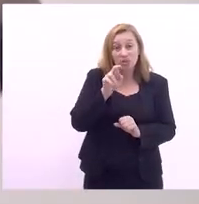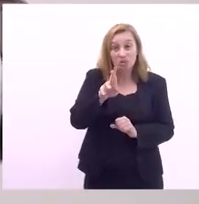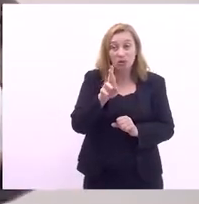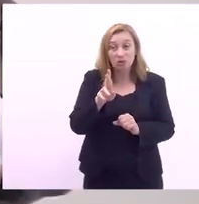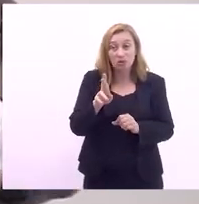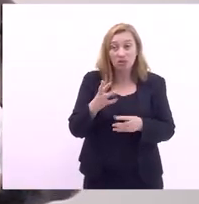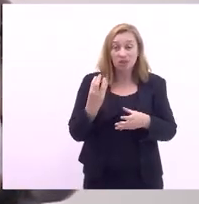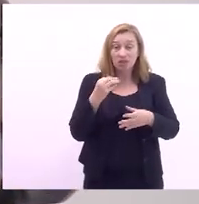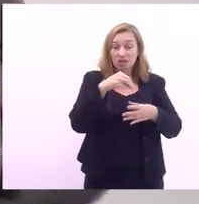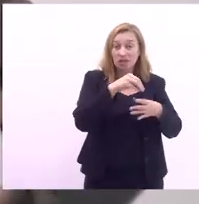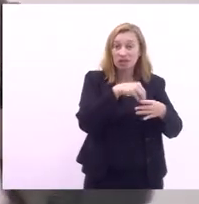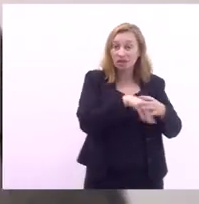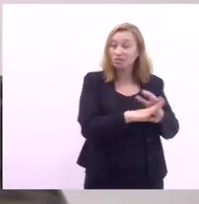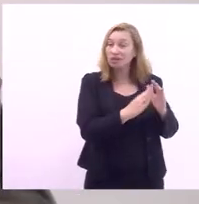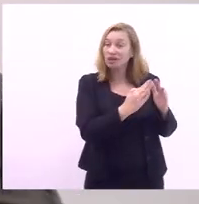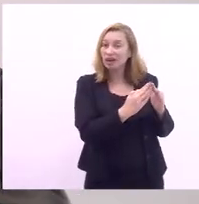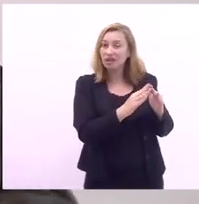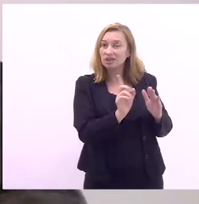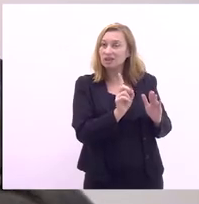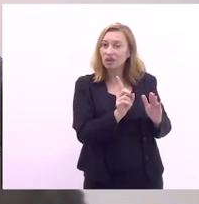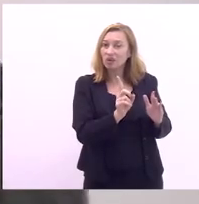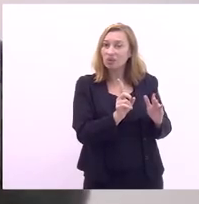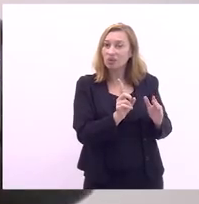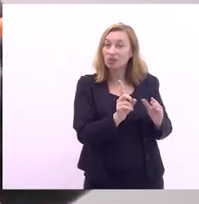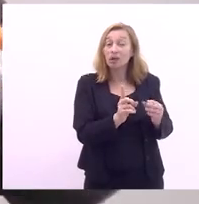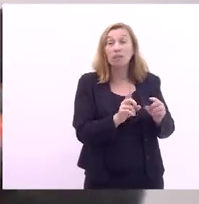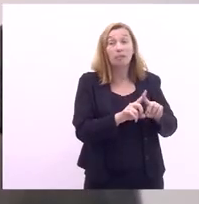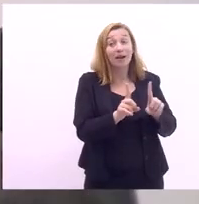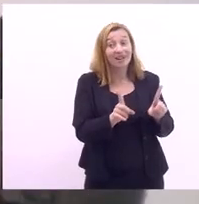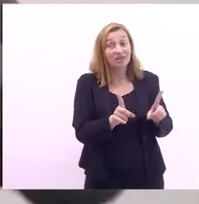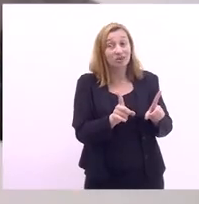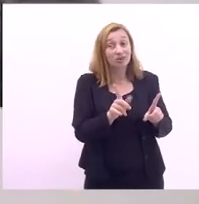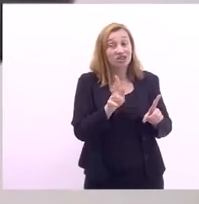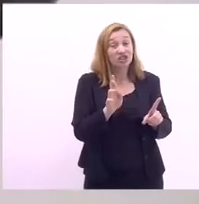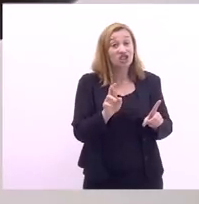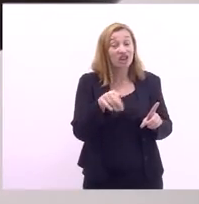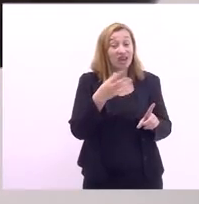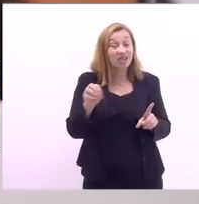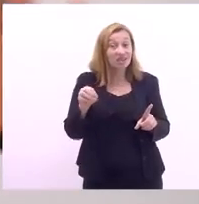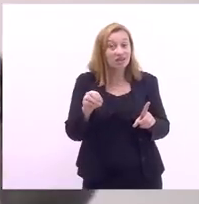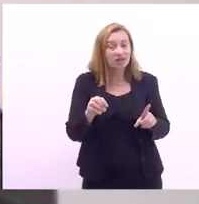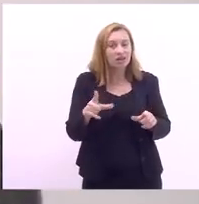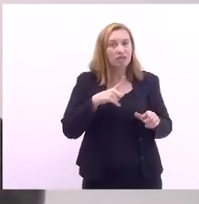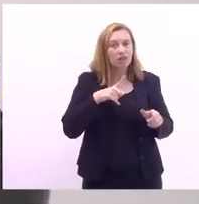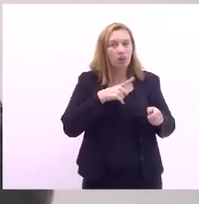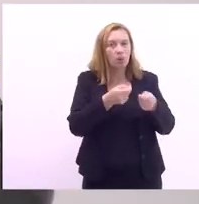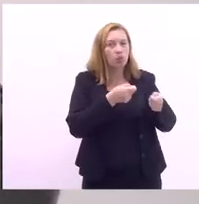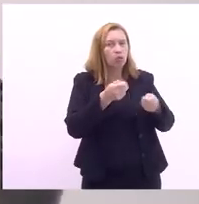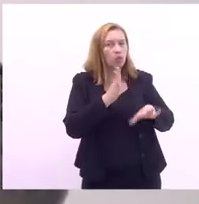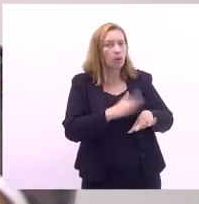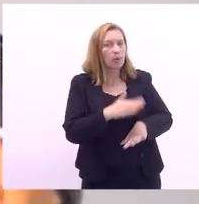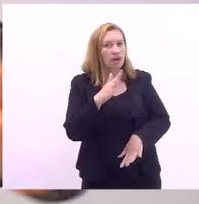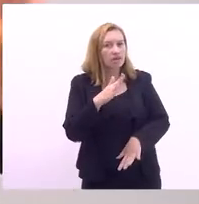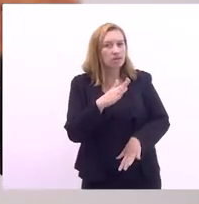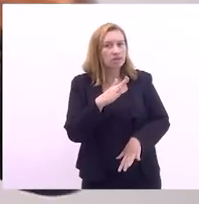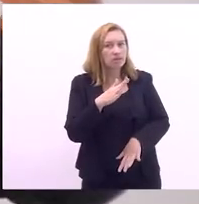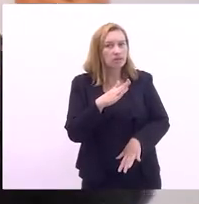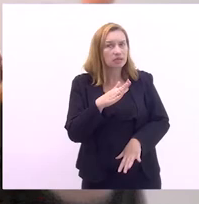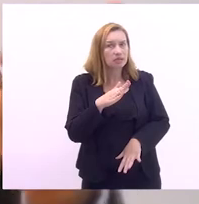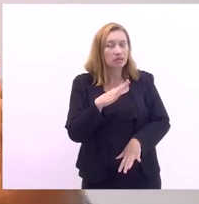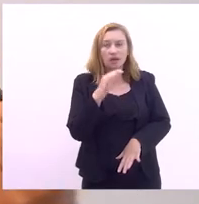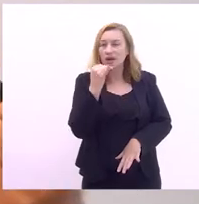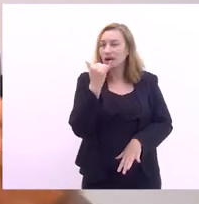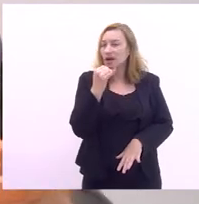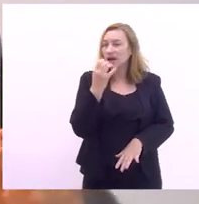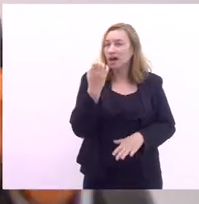lá. E vem. Não, não, mas como essa geração ela tem um controle maior, a